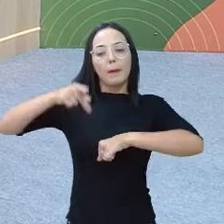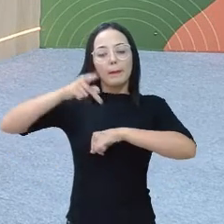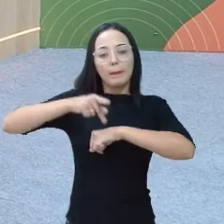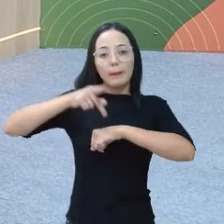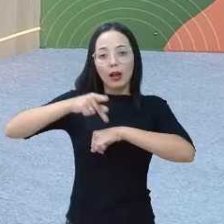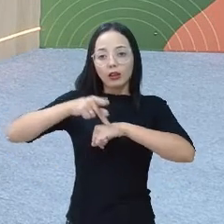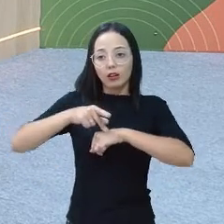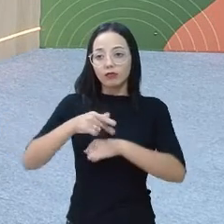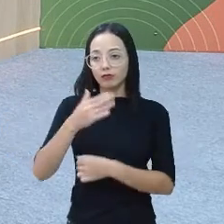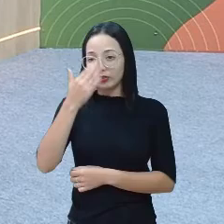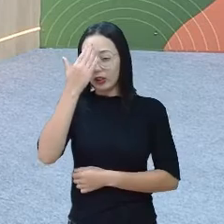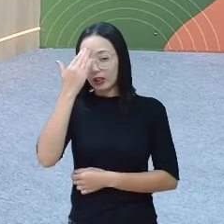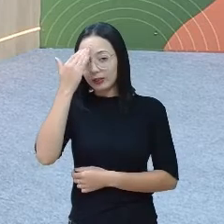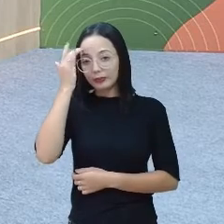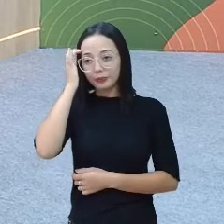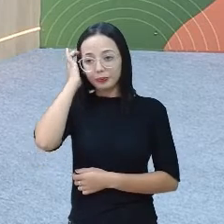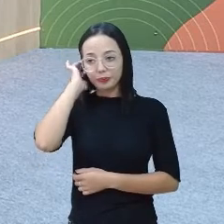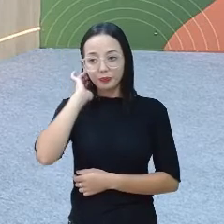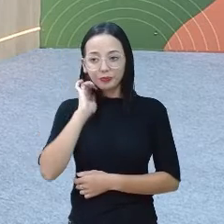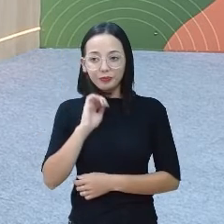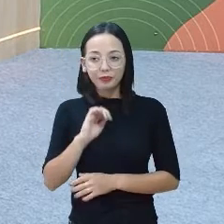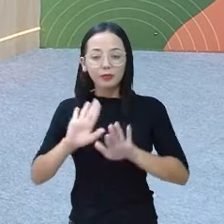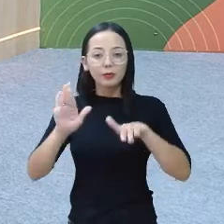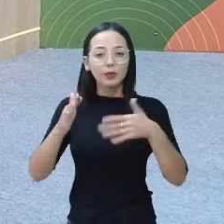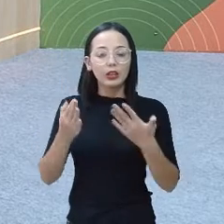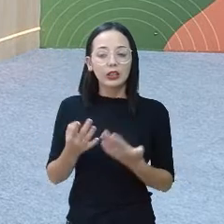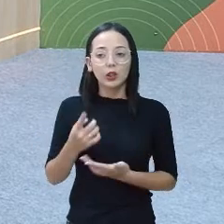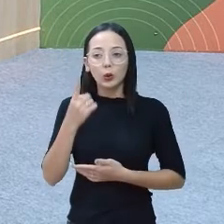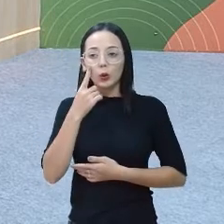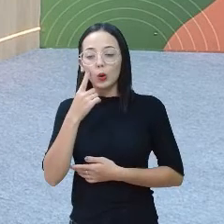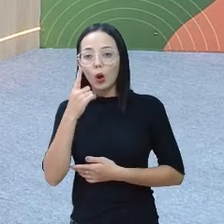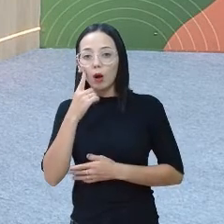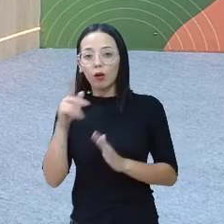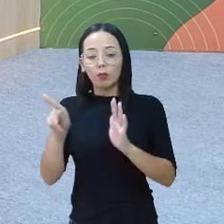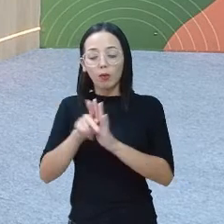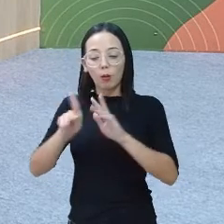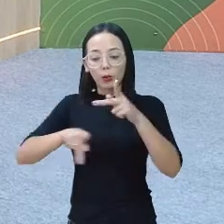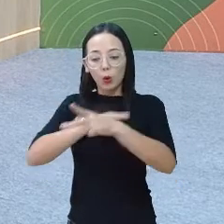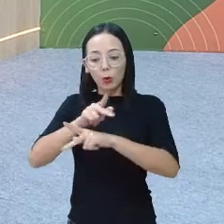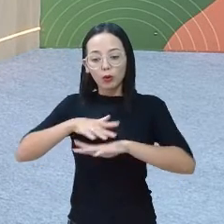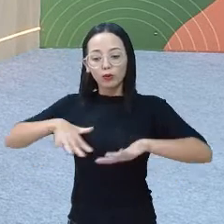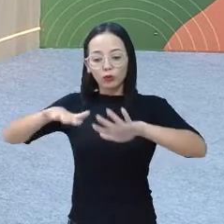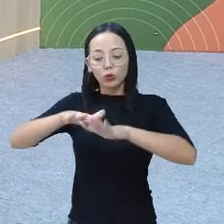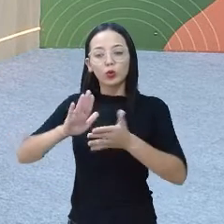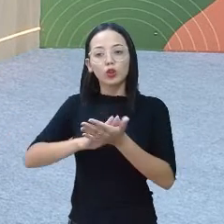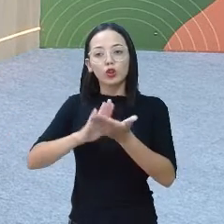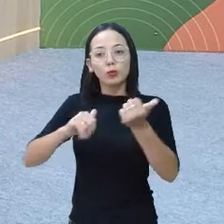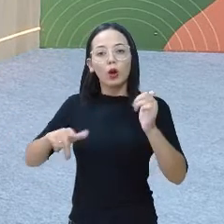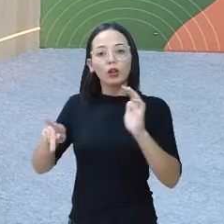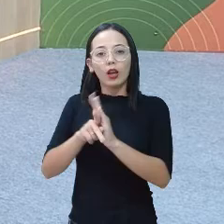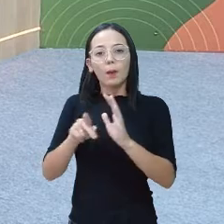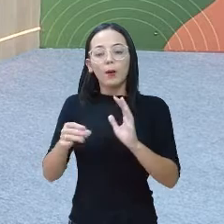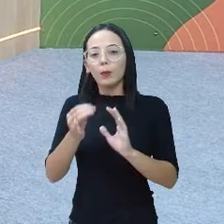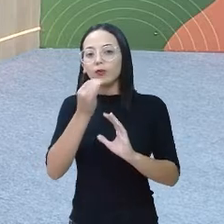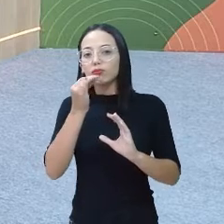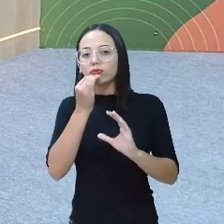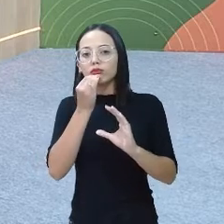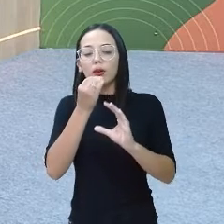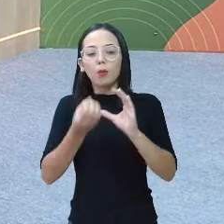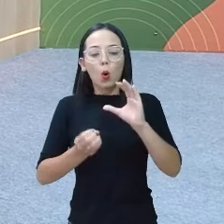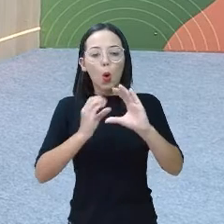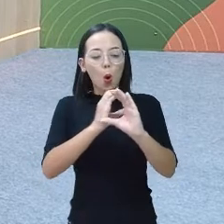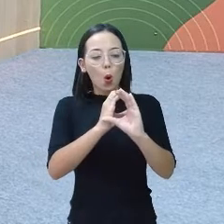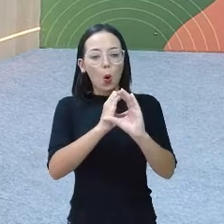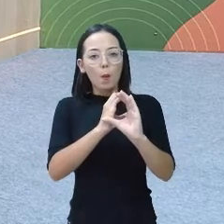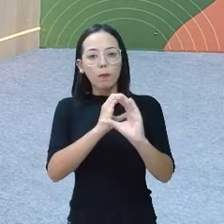quando muito, né. Então, nesse sentido, os espanhóis chegam aqui com canhões,